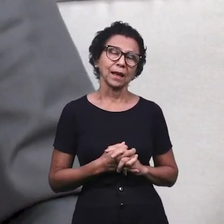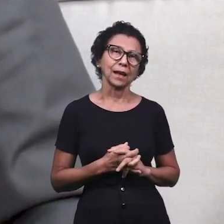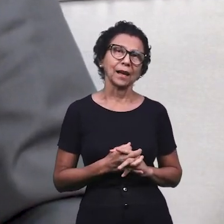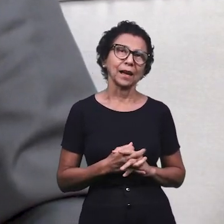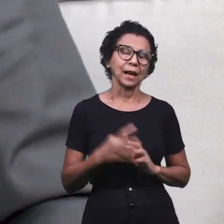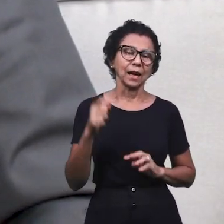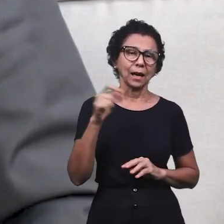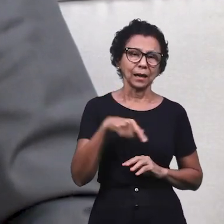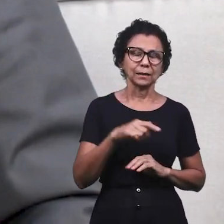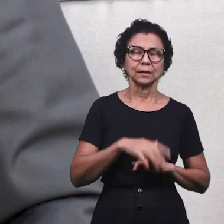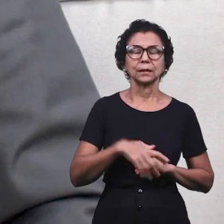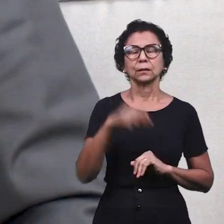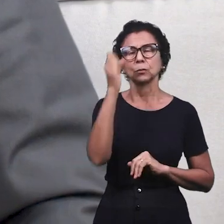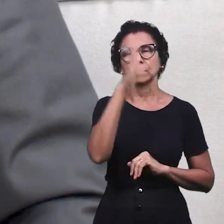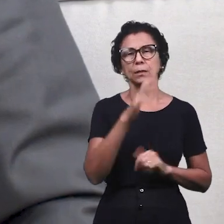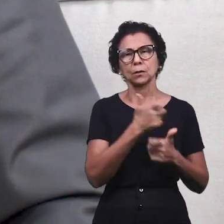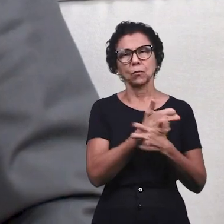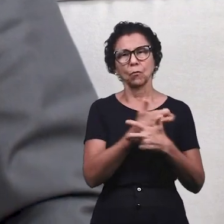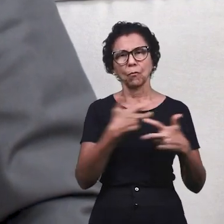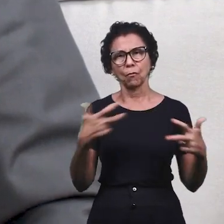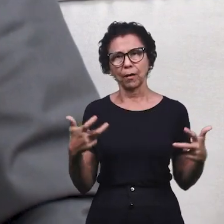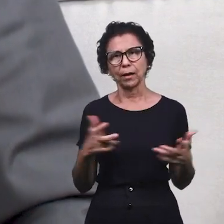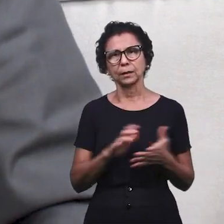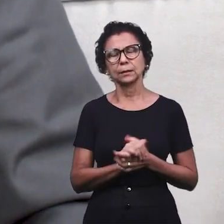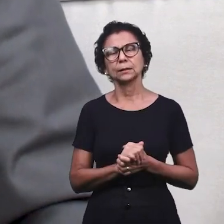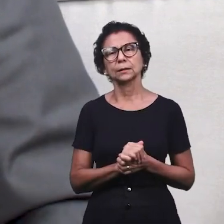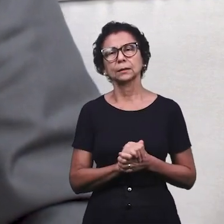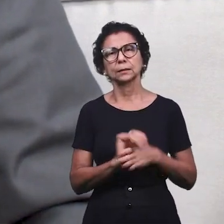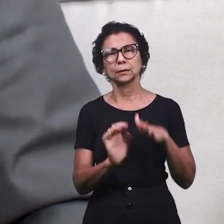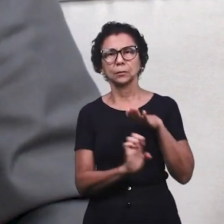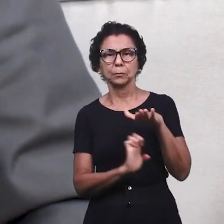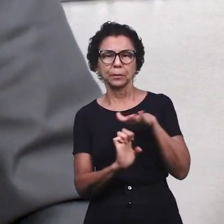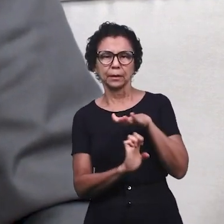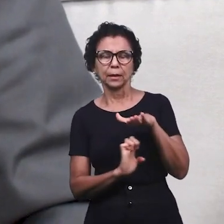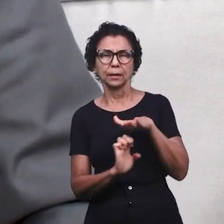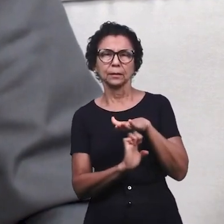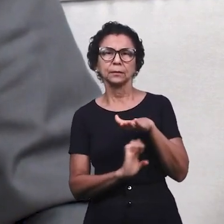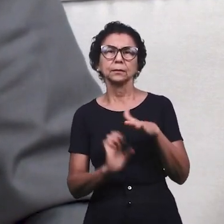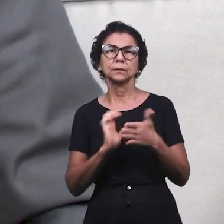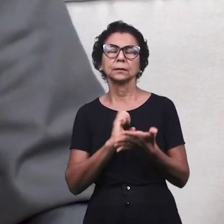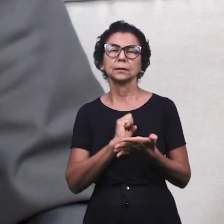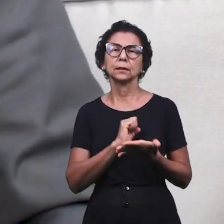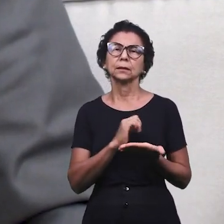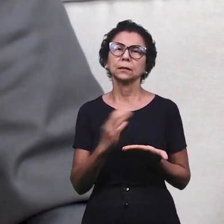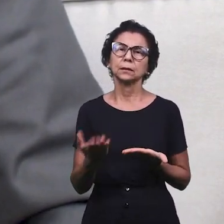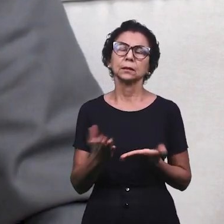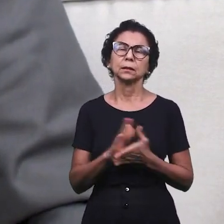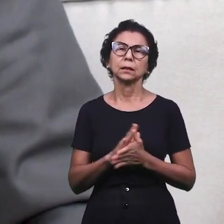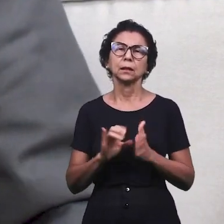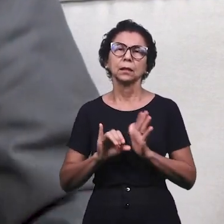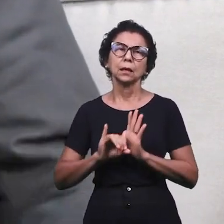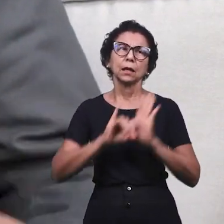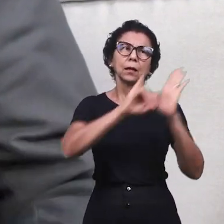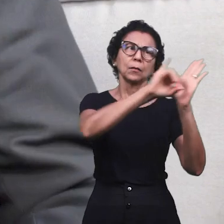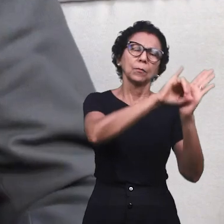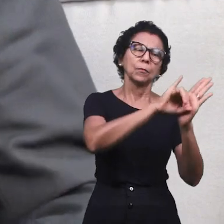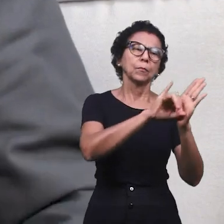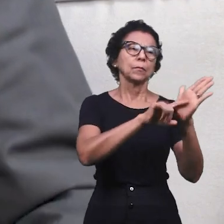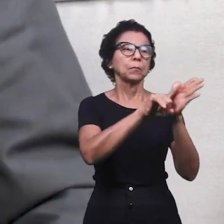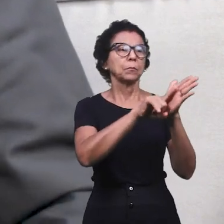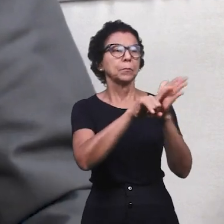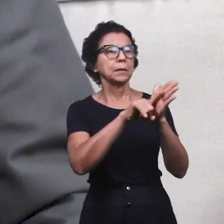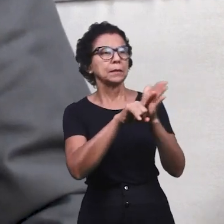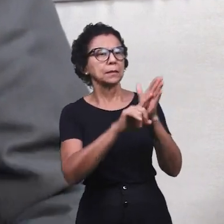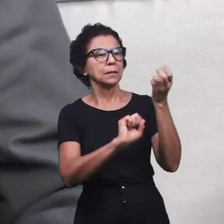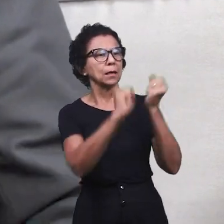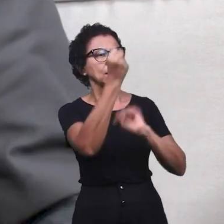né? Aqui no Brasil há várias empresas que prestam esse serviço para você diretamente no país exportador, que é buscar a fábrica. Às